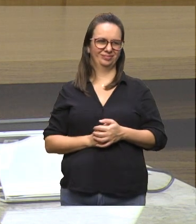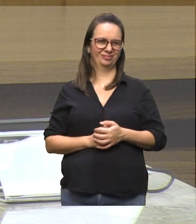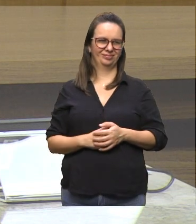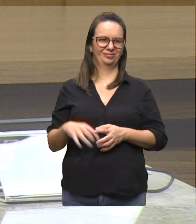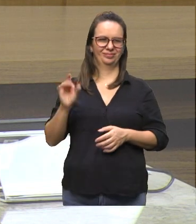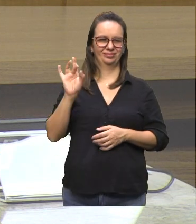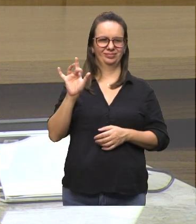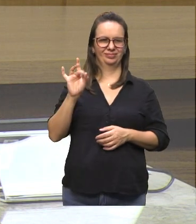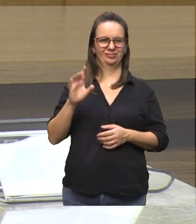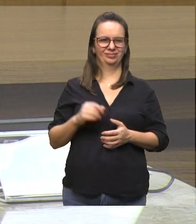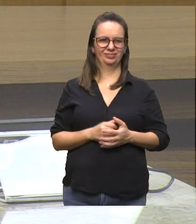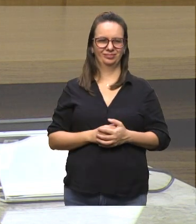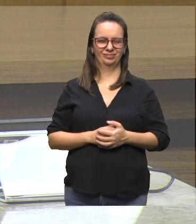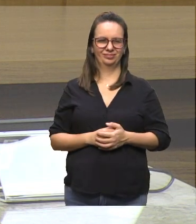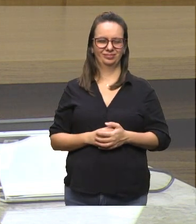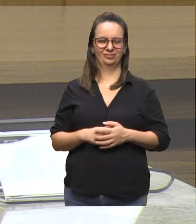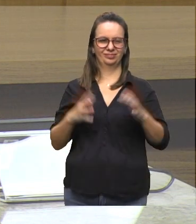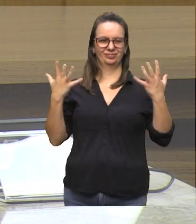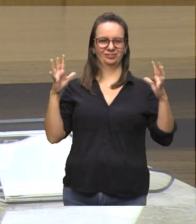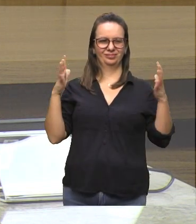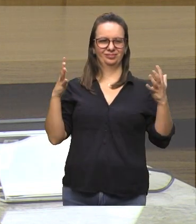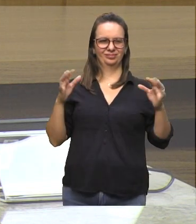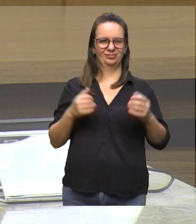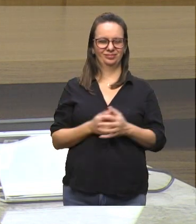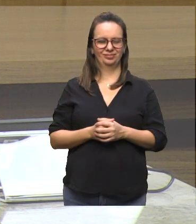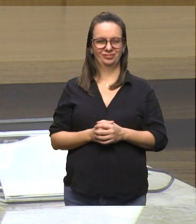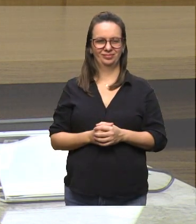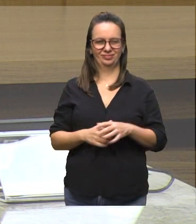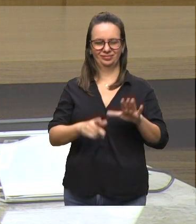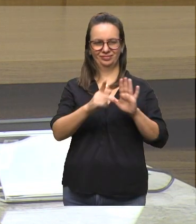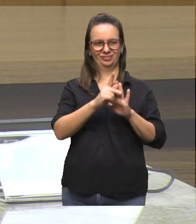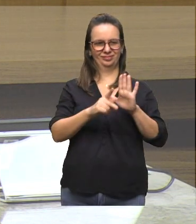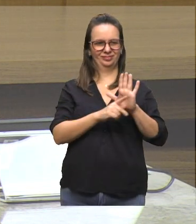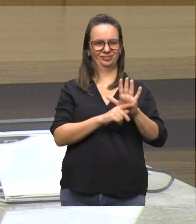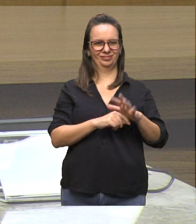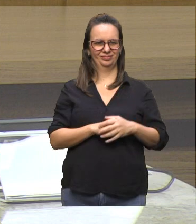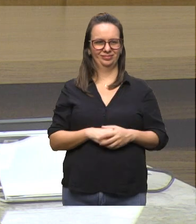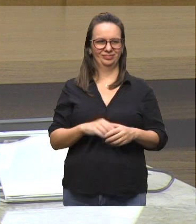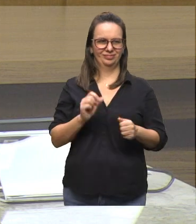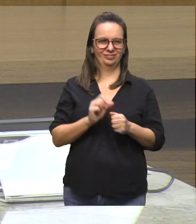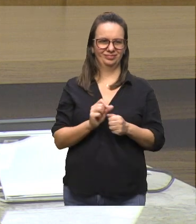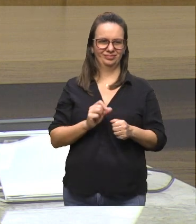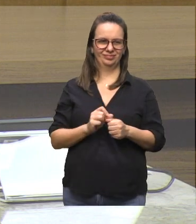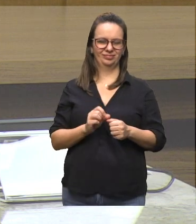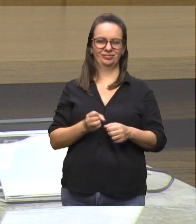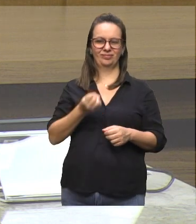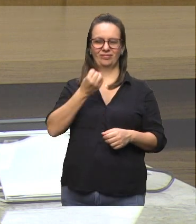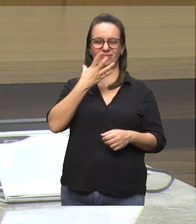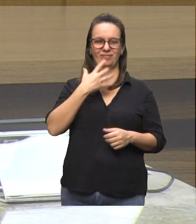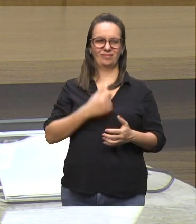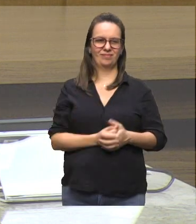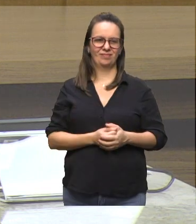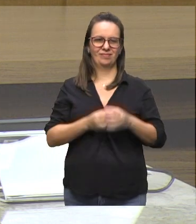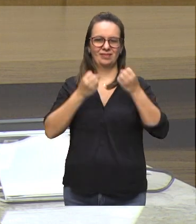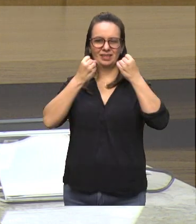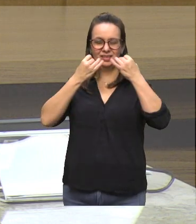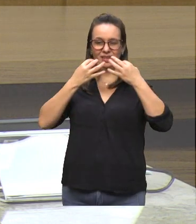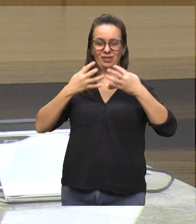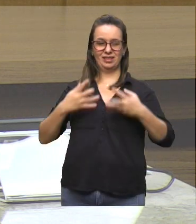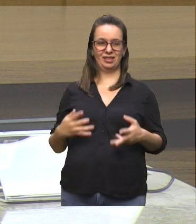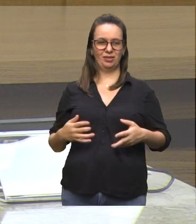para parabenizar aí o autor do projeto, e fez uma belíssima explanação aqui, né, de quanto